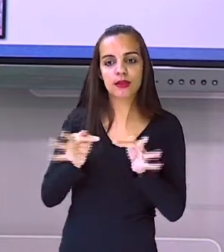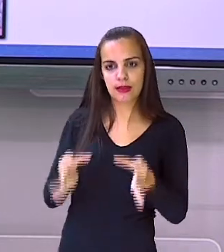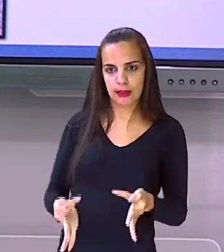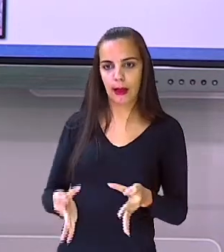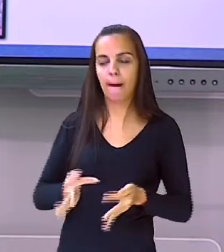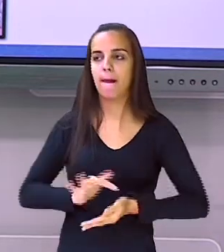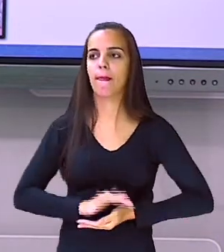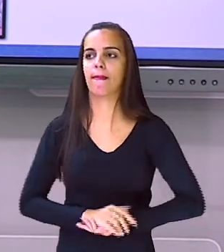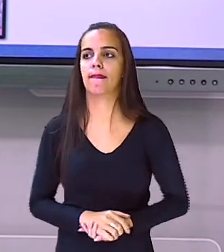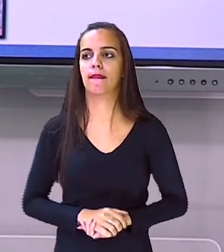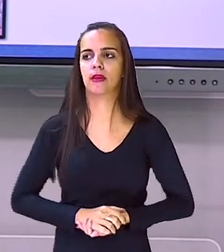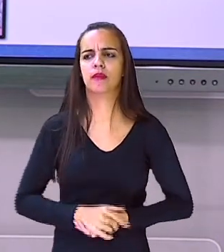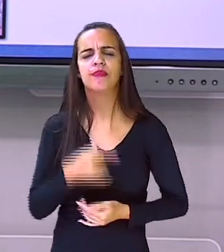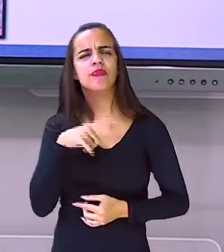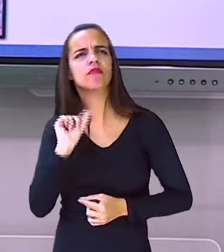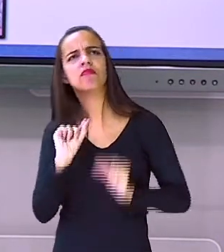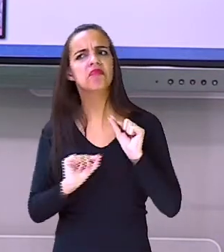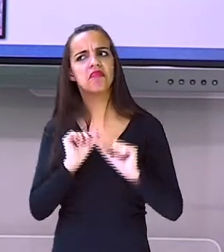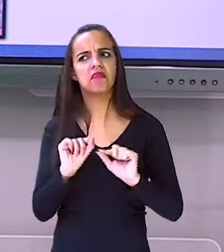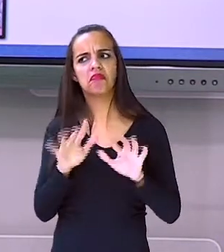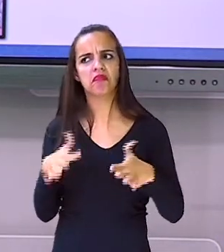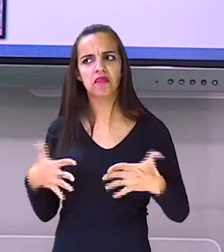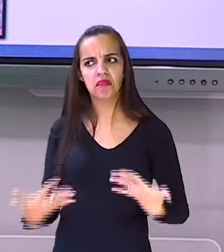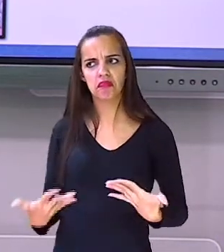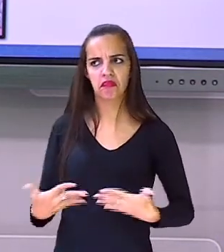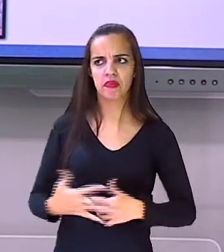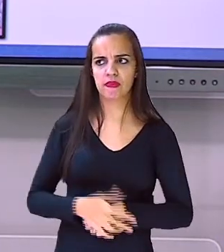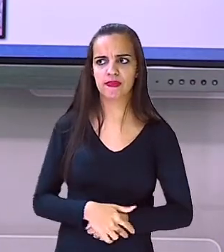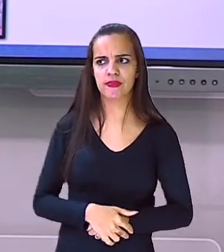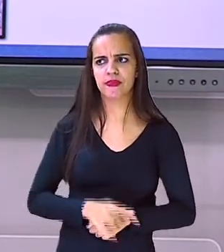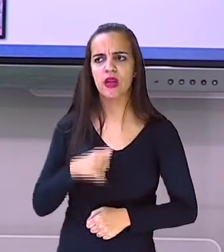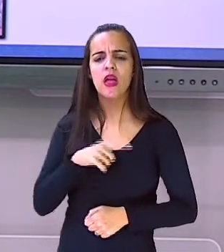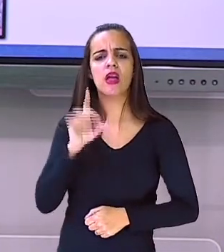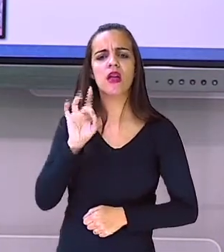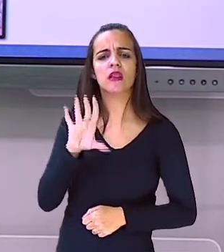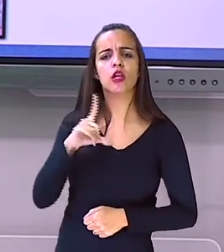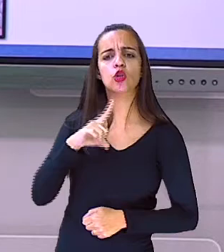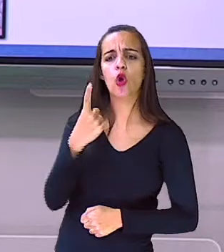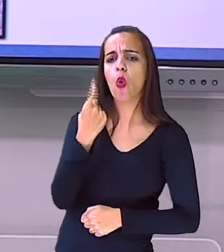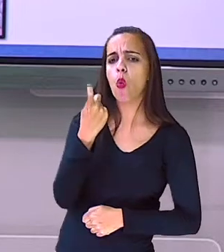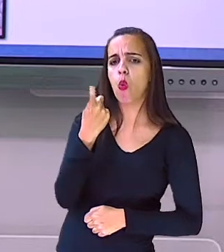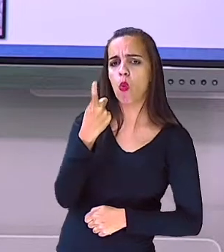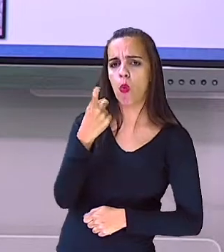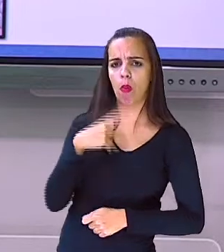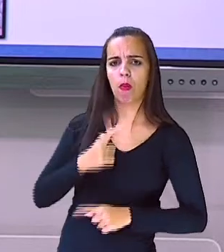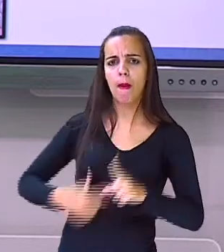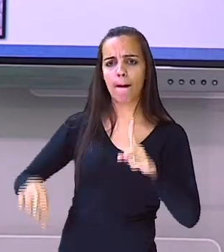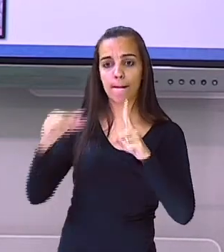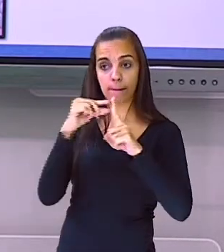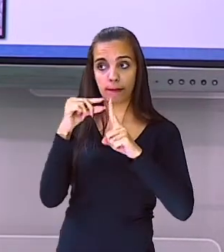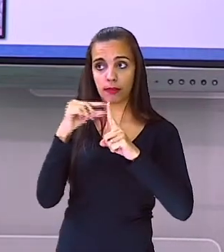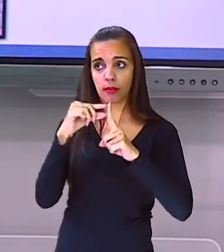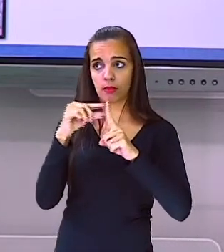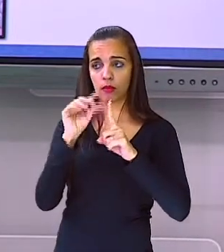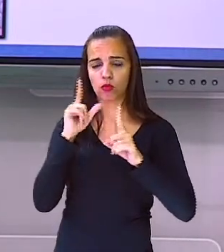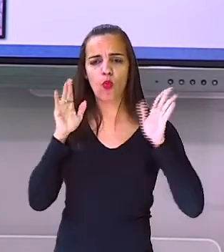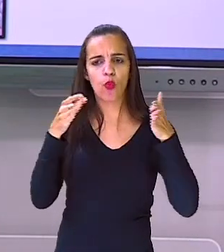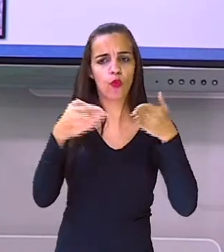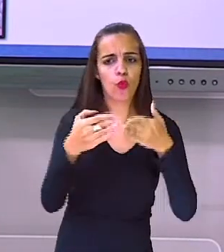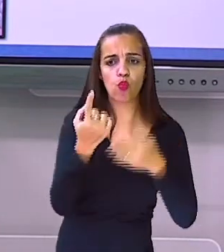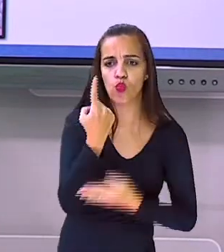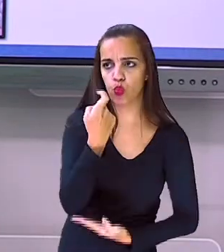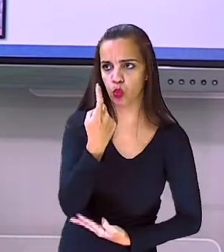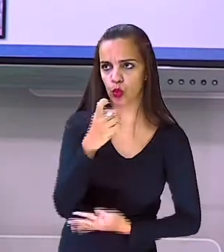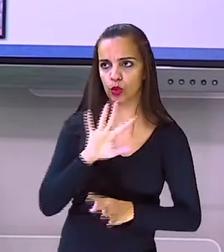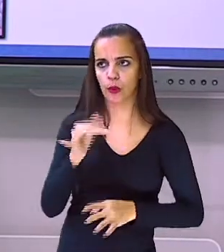simples é aquele sujeito que é formado por um núcleo, uma palavra. E olha o nosso exemplo aí,